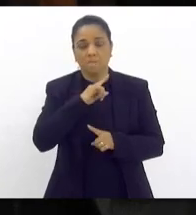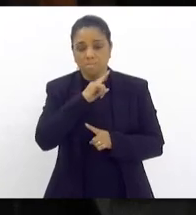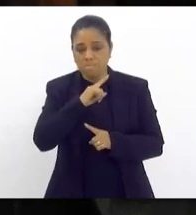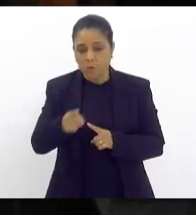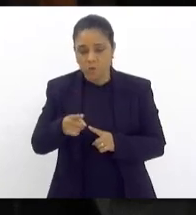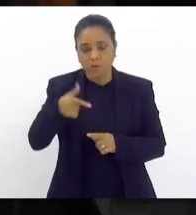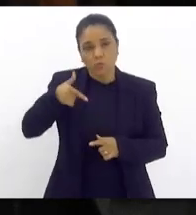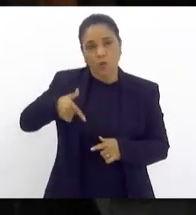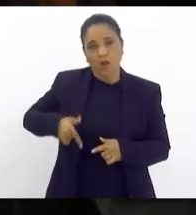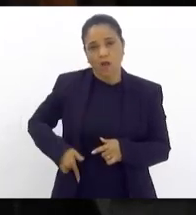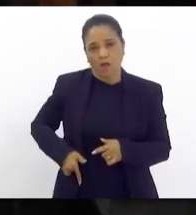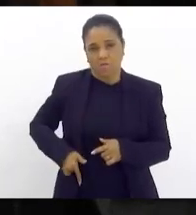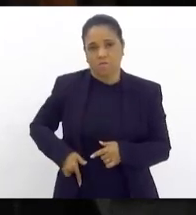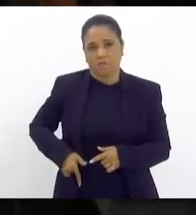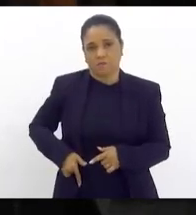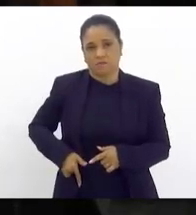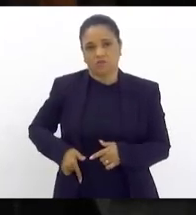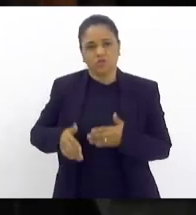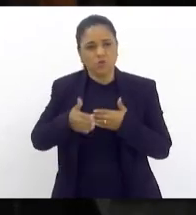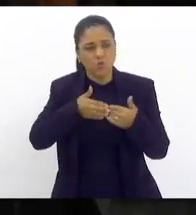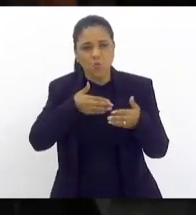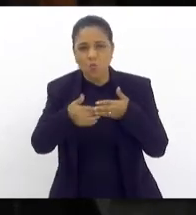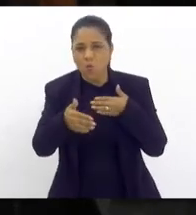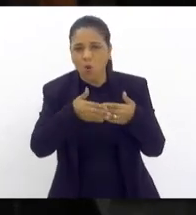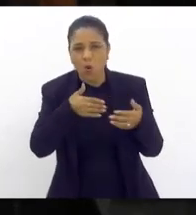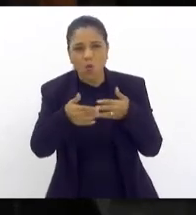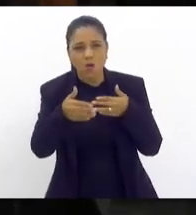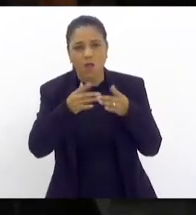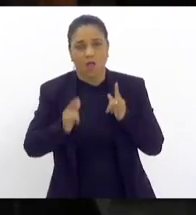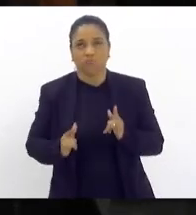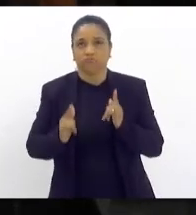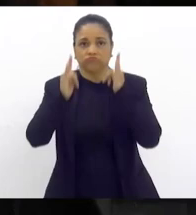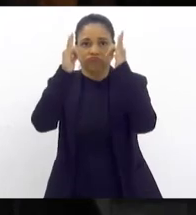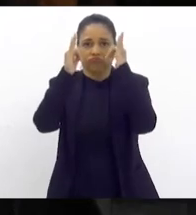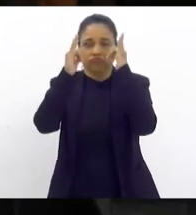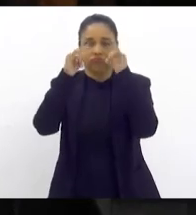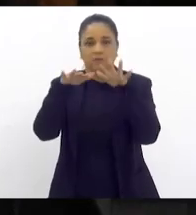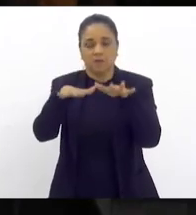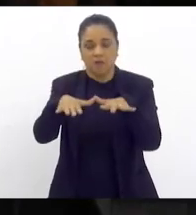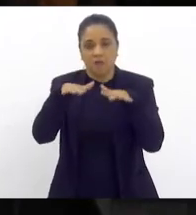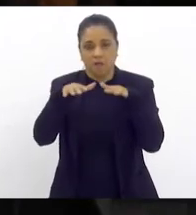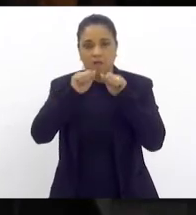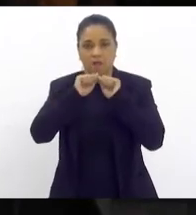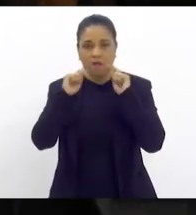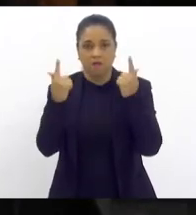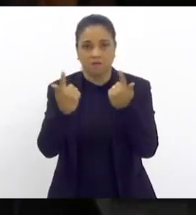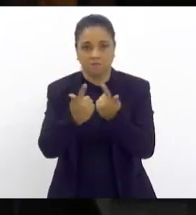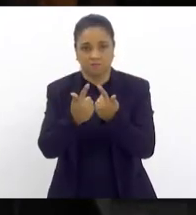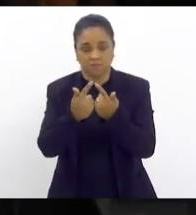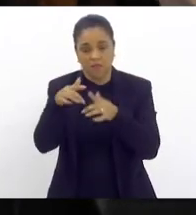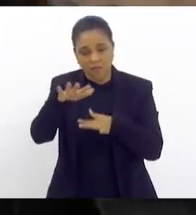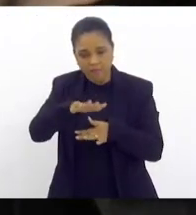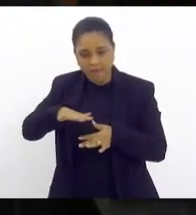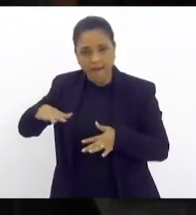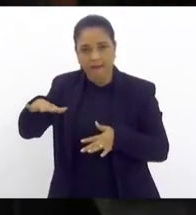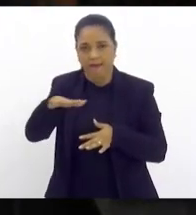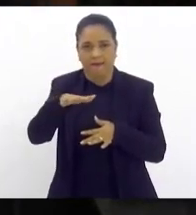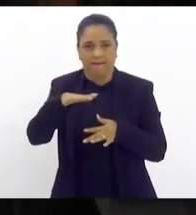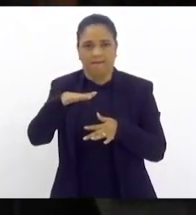porte de arma de qualquer espécie nos edifícios da Assembleia em suas Áreas adjacentes